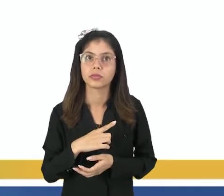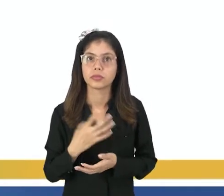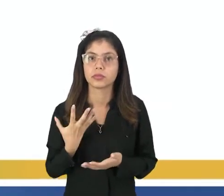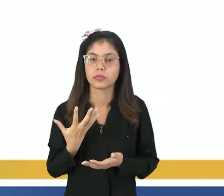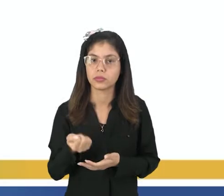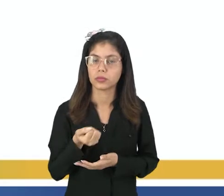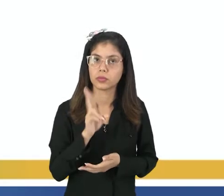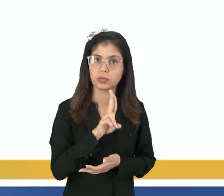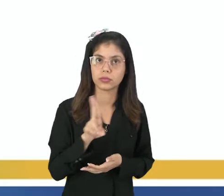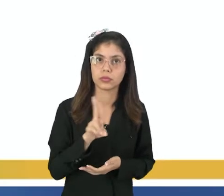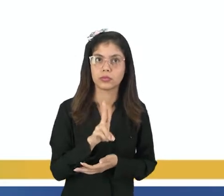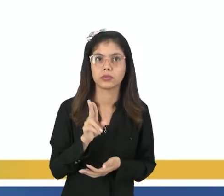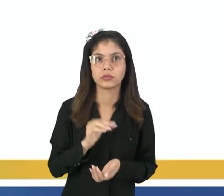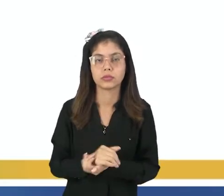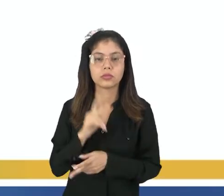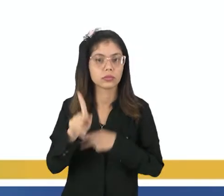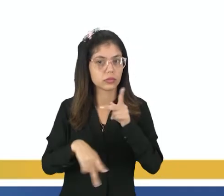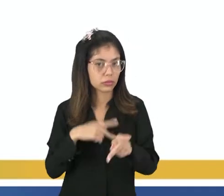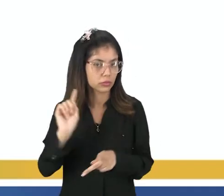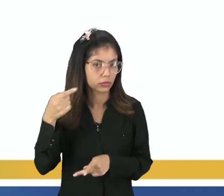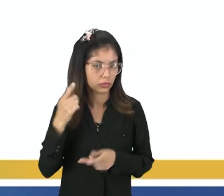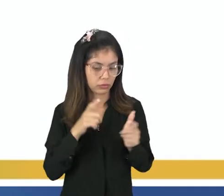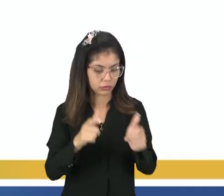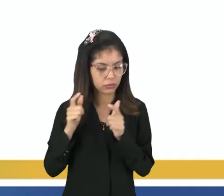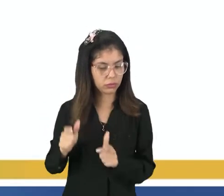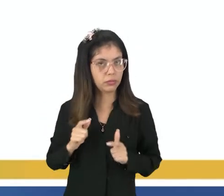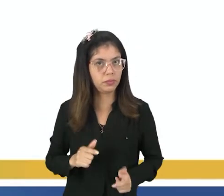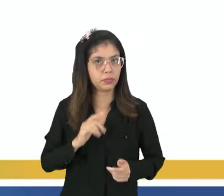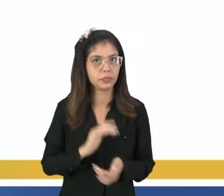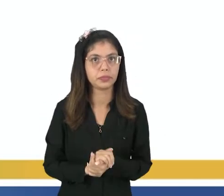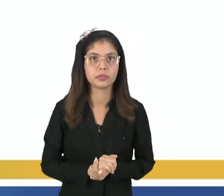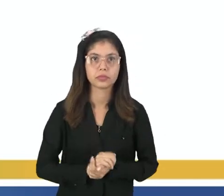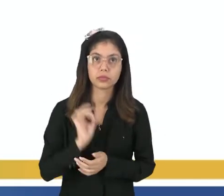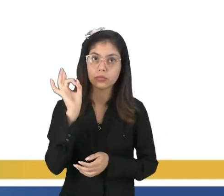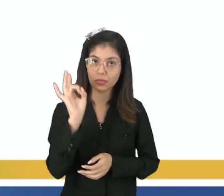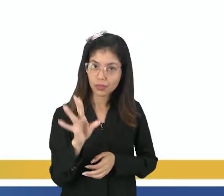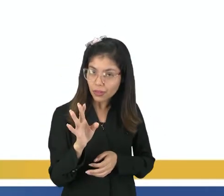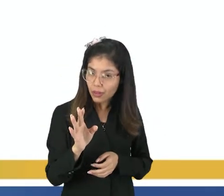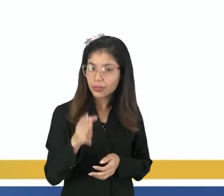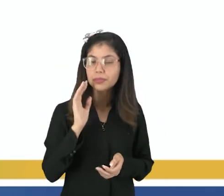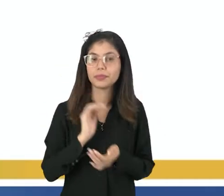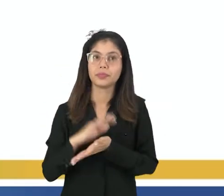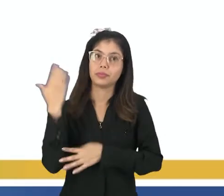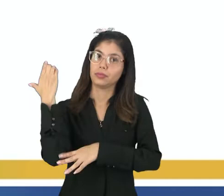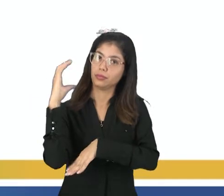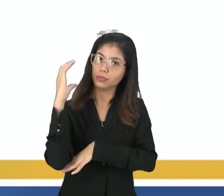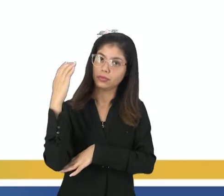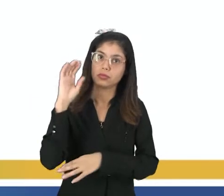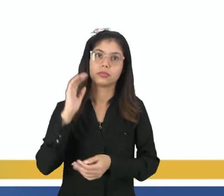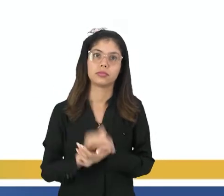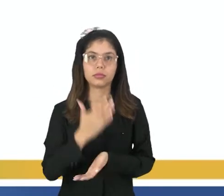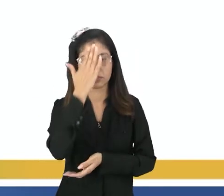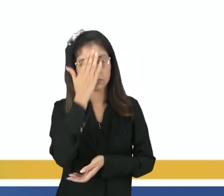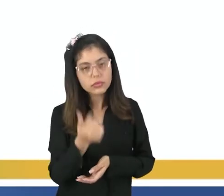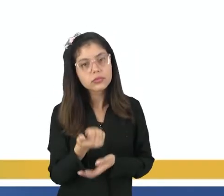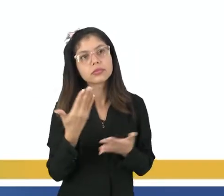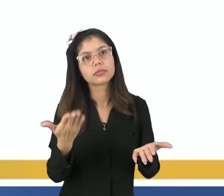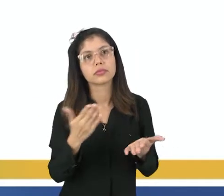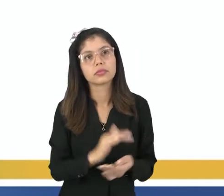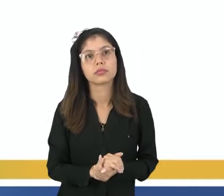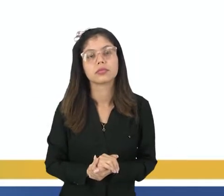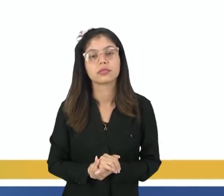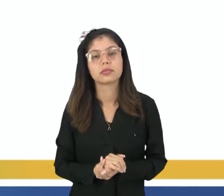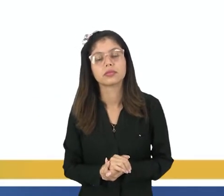indivíduo receba um nome popular daquela região, um nome característico. Só que cientificamente, para eu saber que você